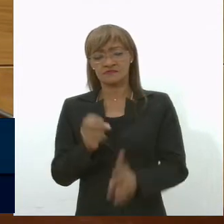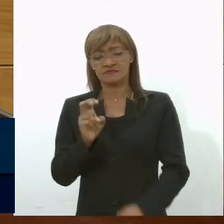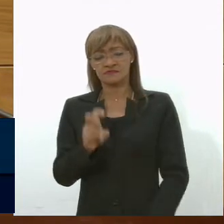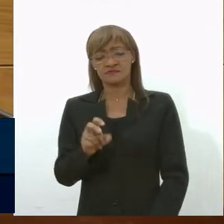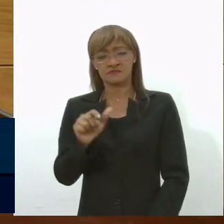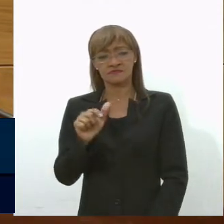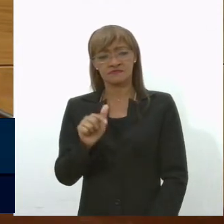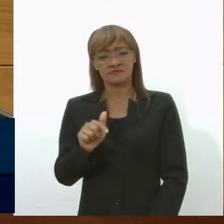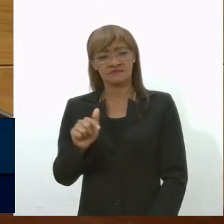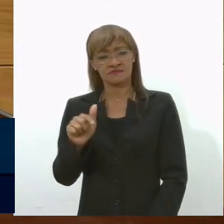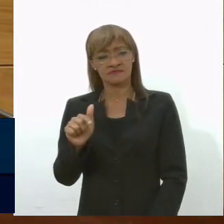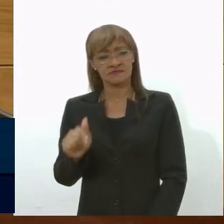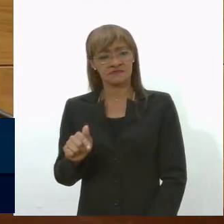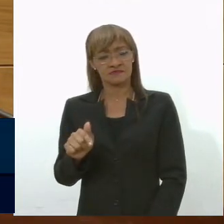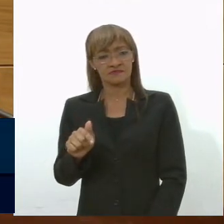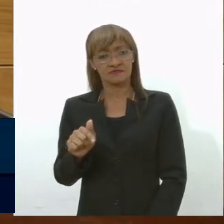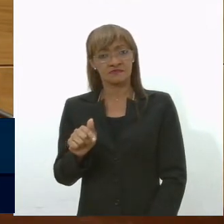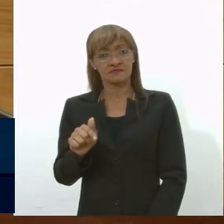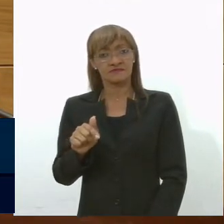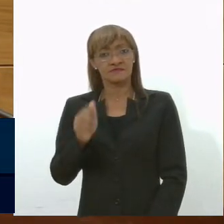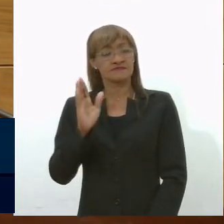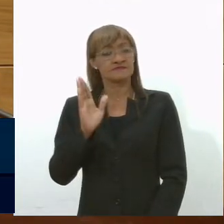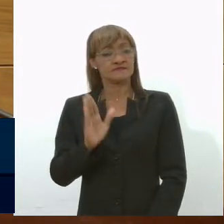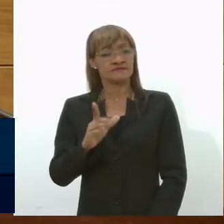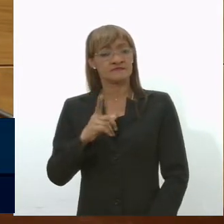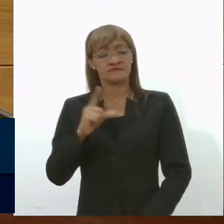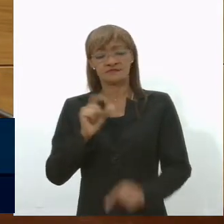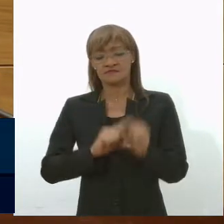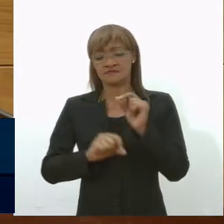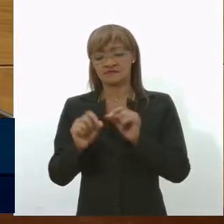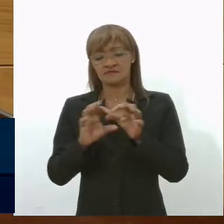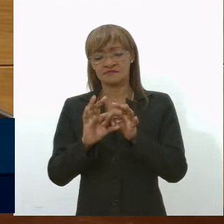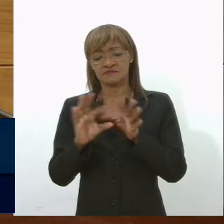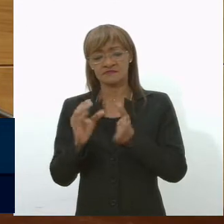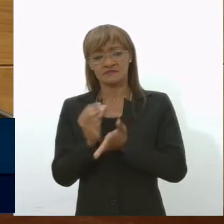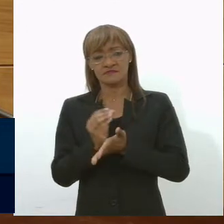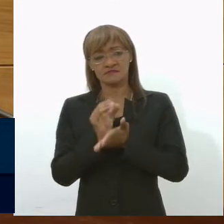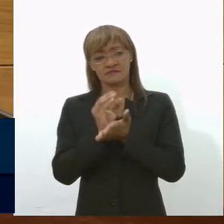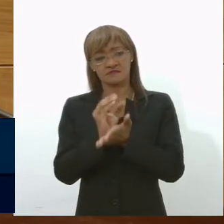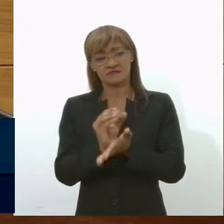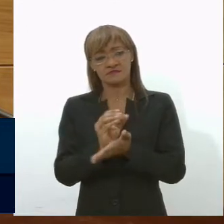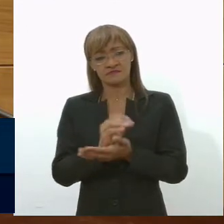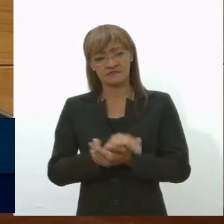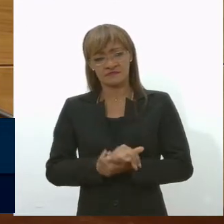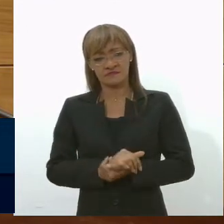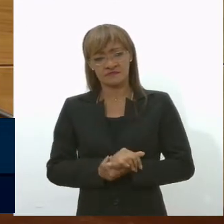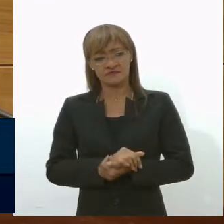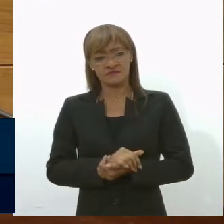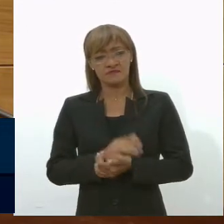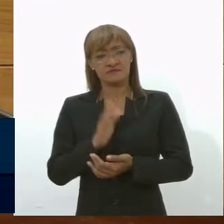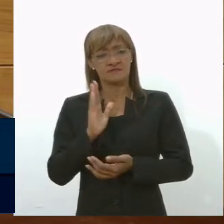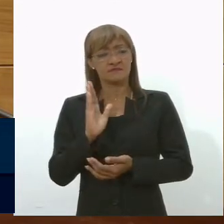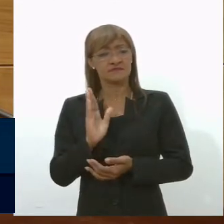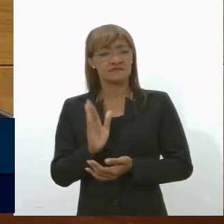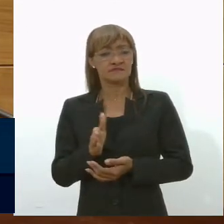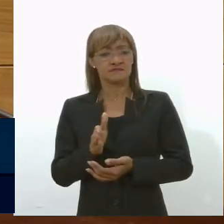577-2022, de Gigove Aracaju. Liberação de recursos. Comunicamos a liberação de recursos financeiros em